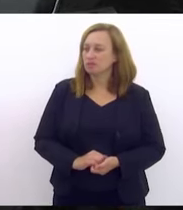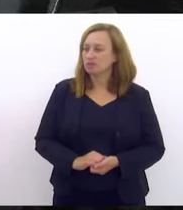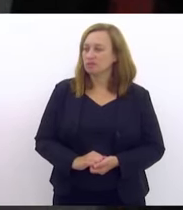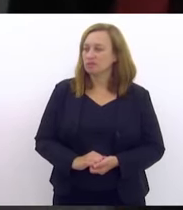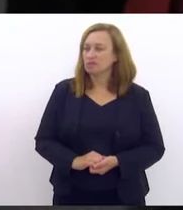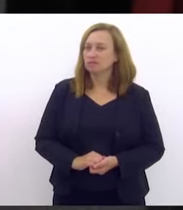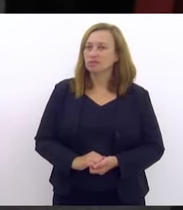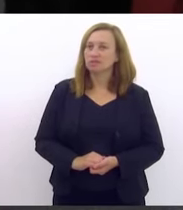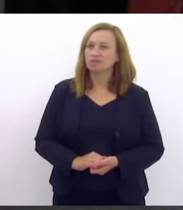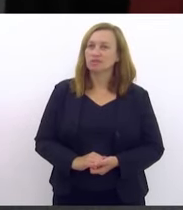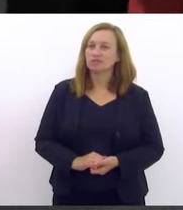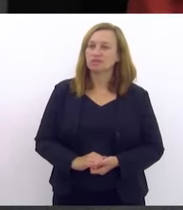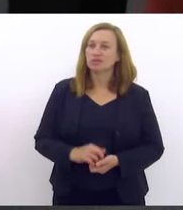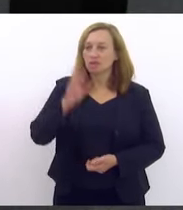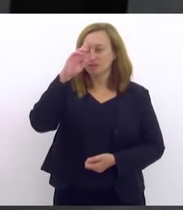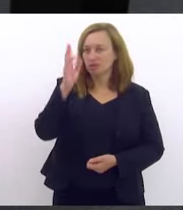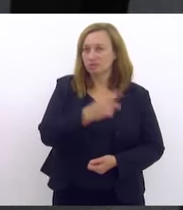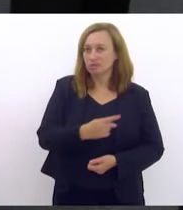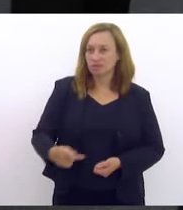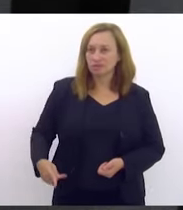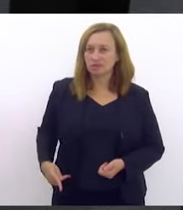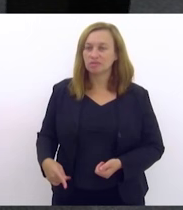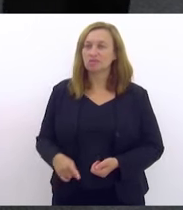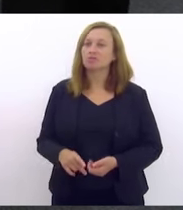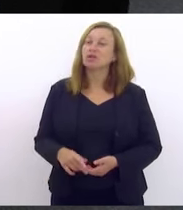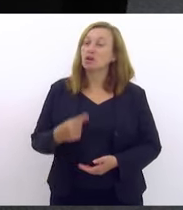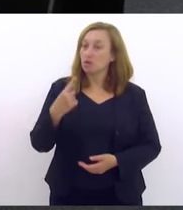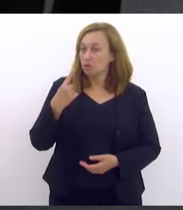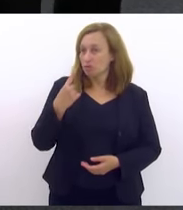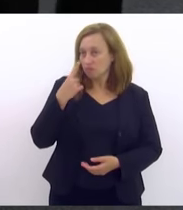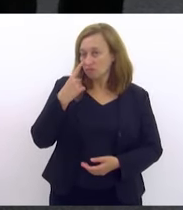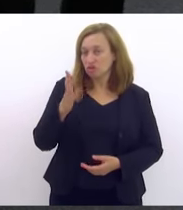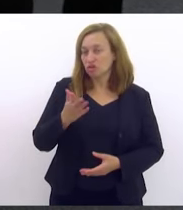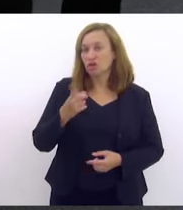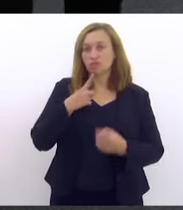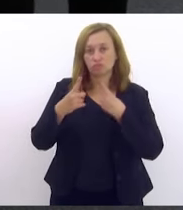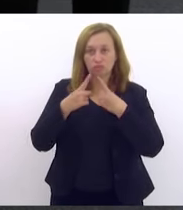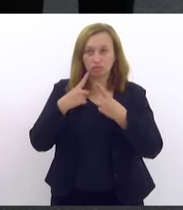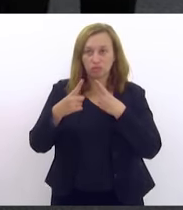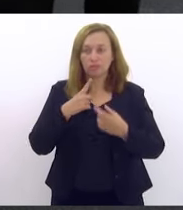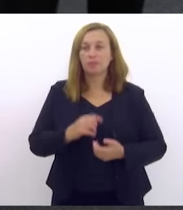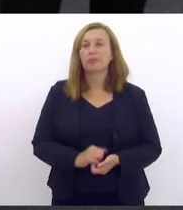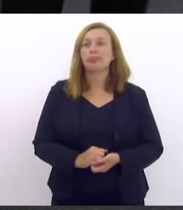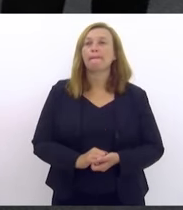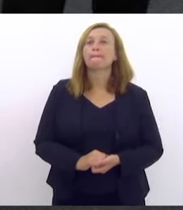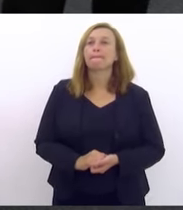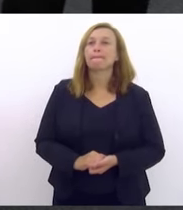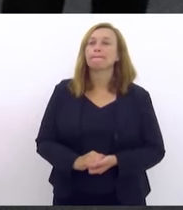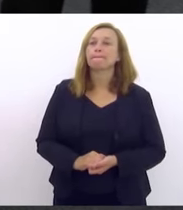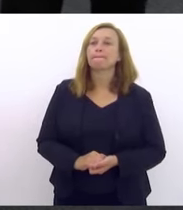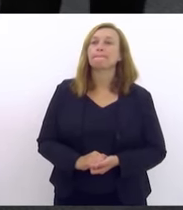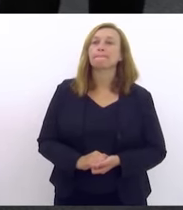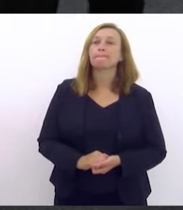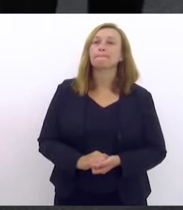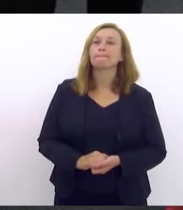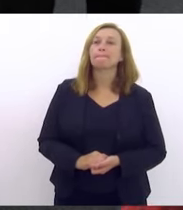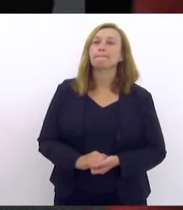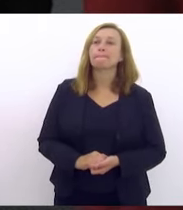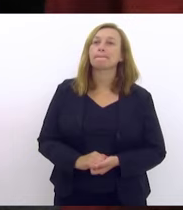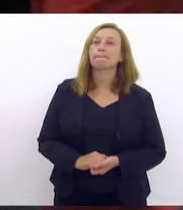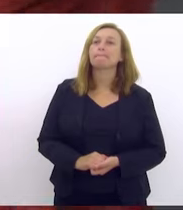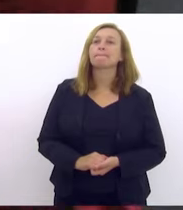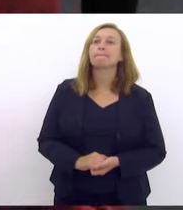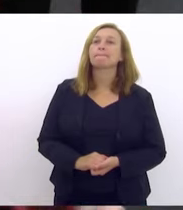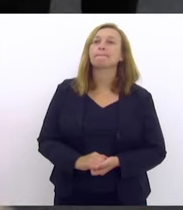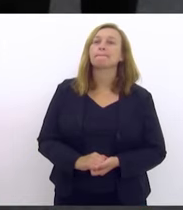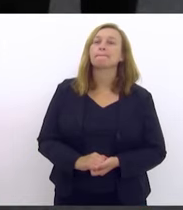Senhor presidente, eu participei já do debate e, considerando